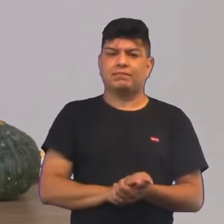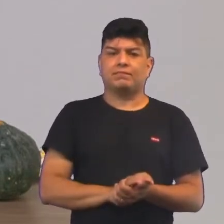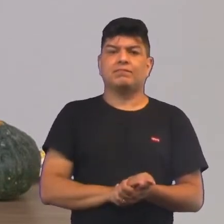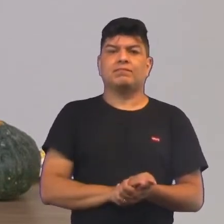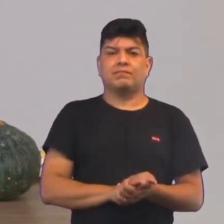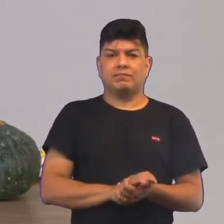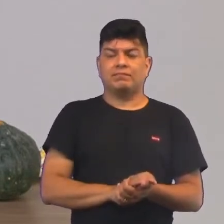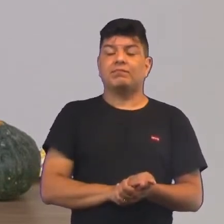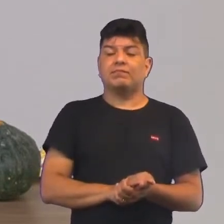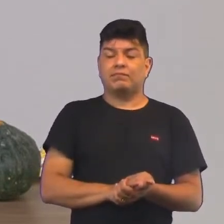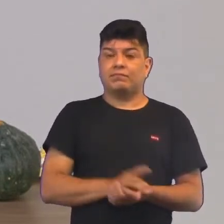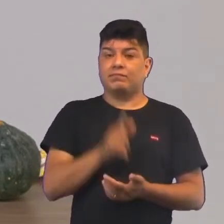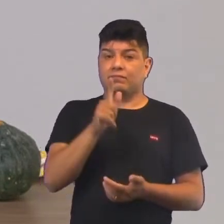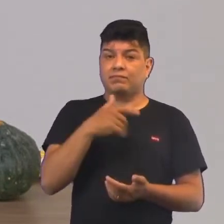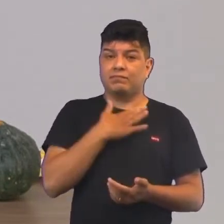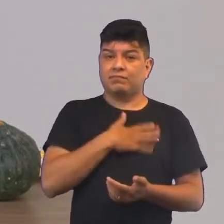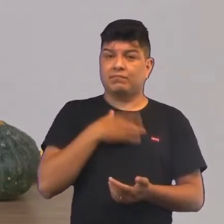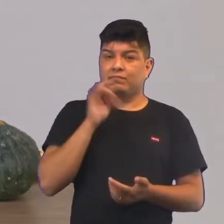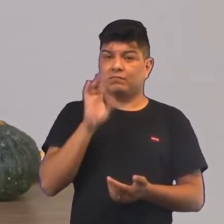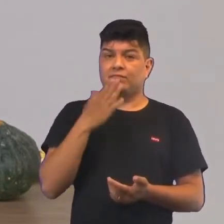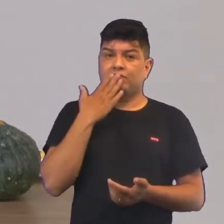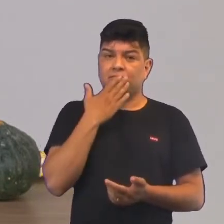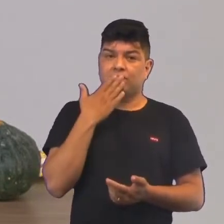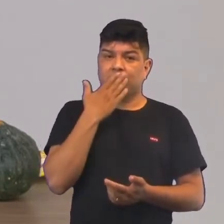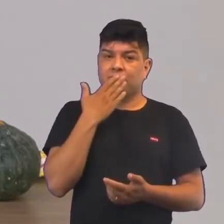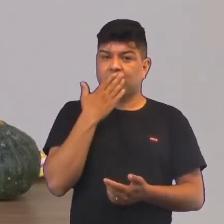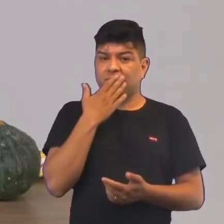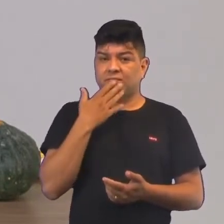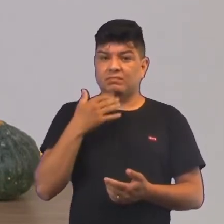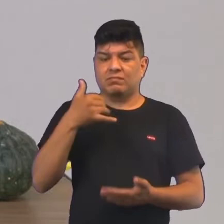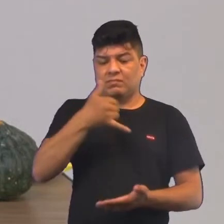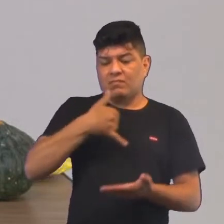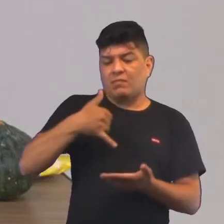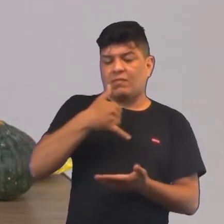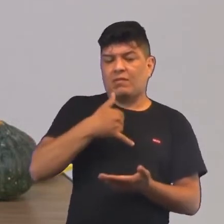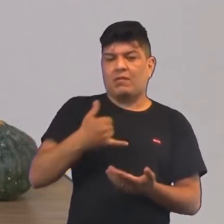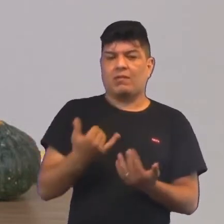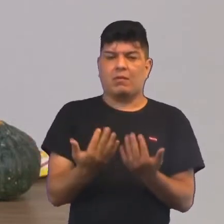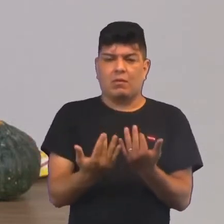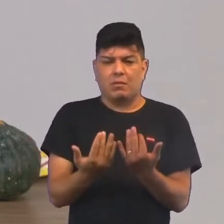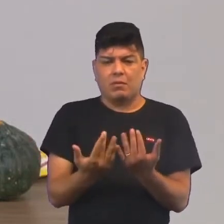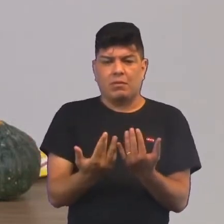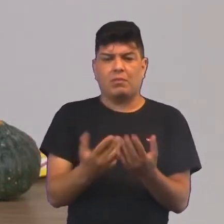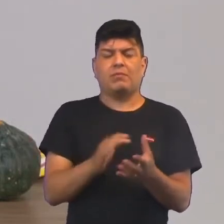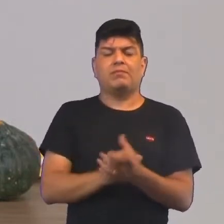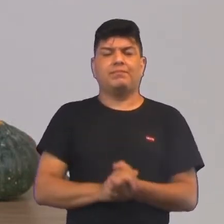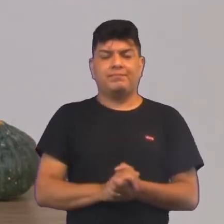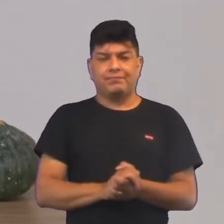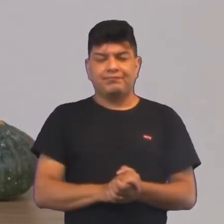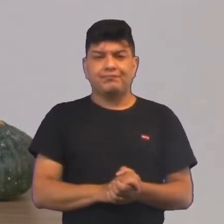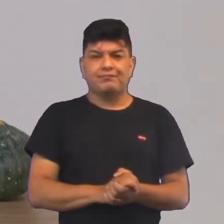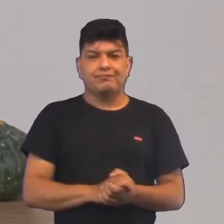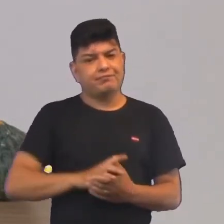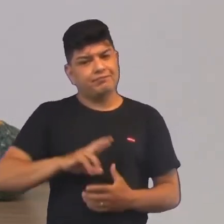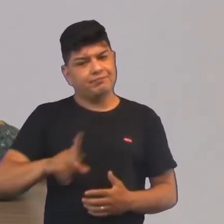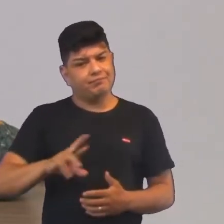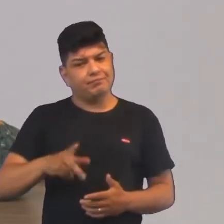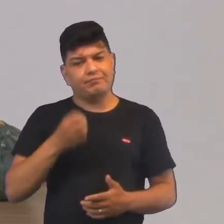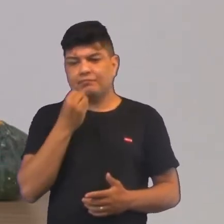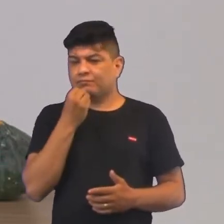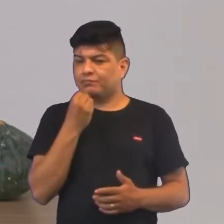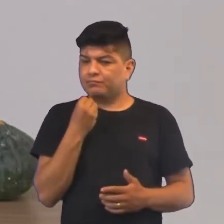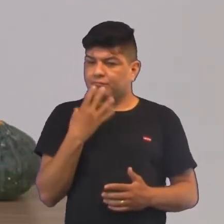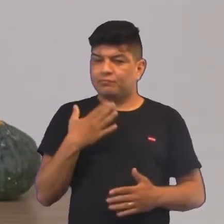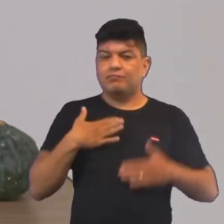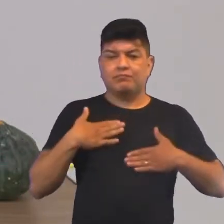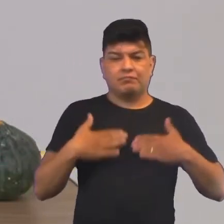Certo? Digamos que você gosta de comer somente doces, frituras, né? Que são coisas que não fazem tão bem ao